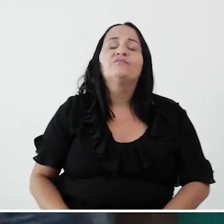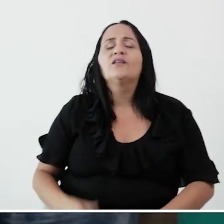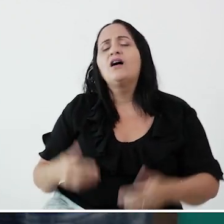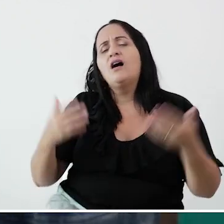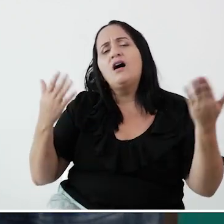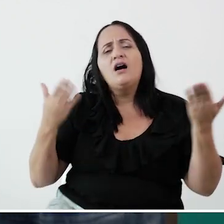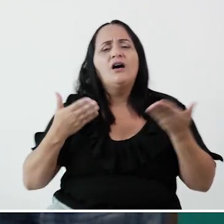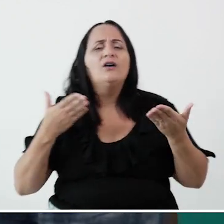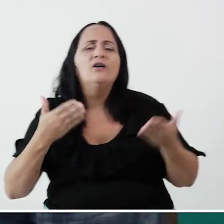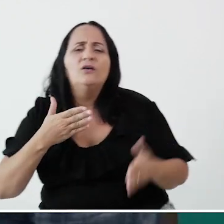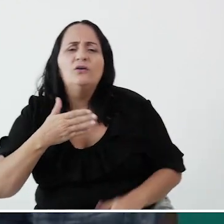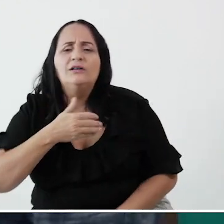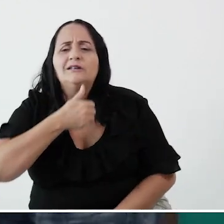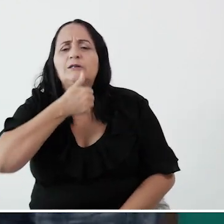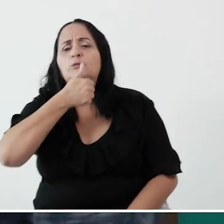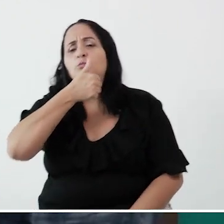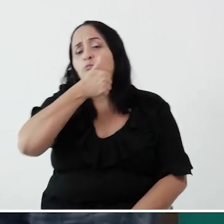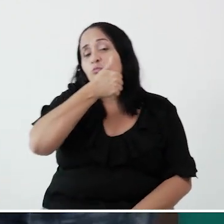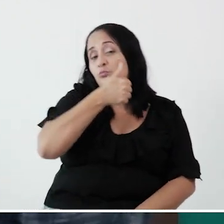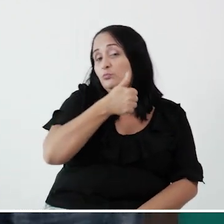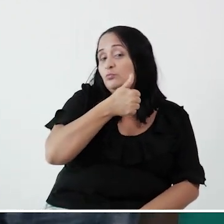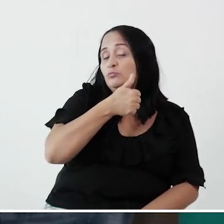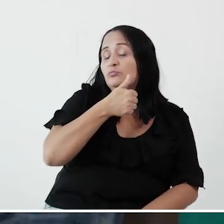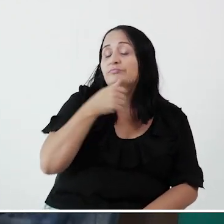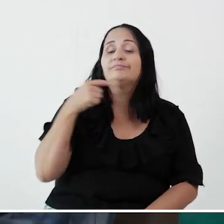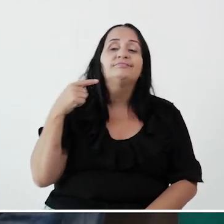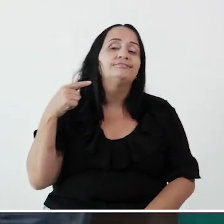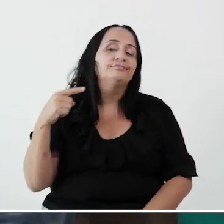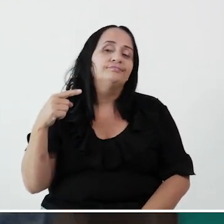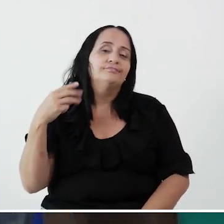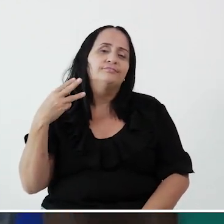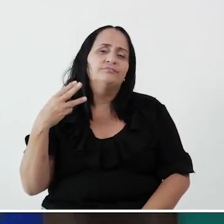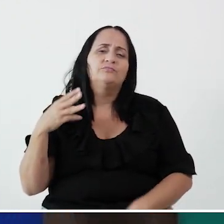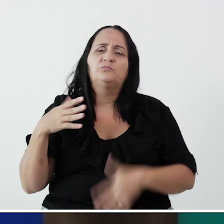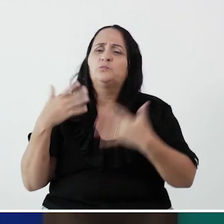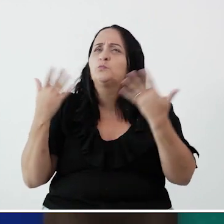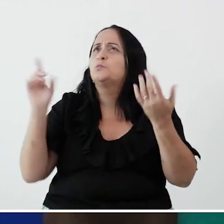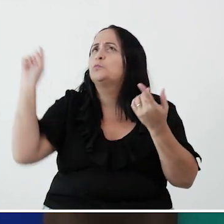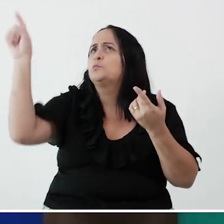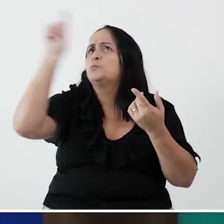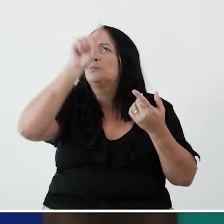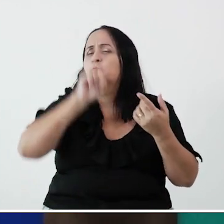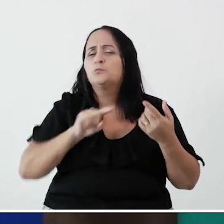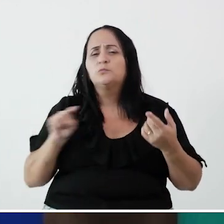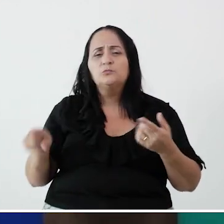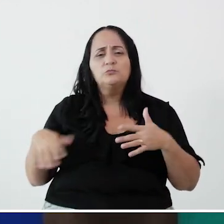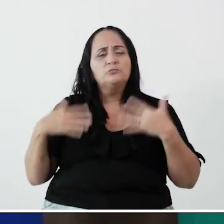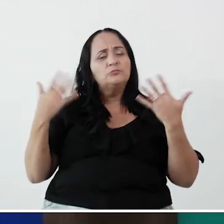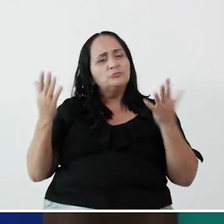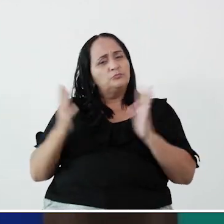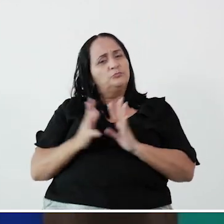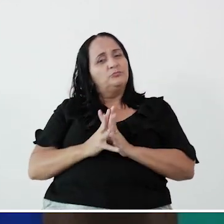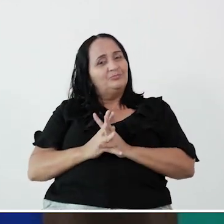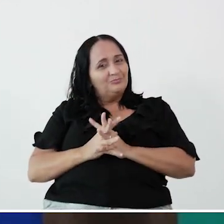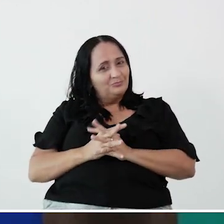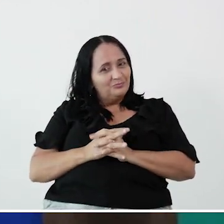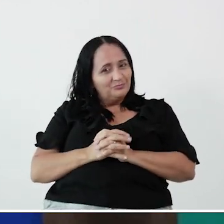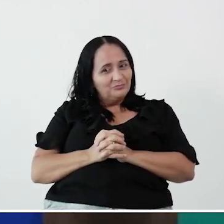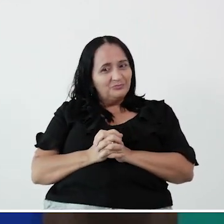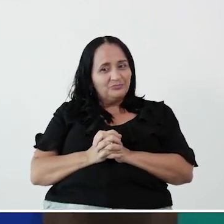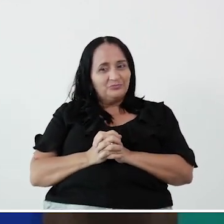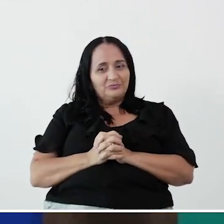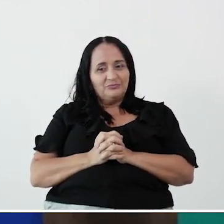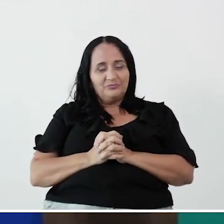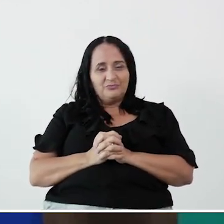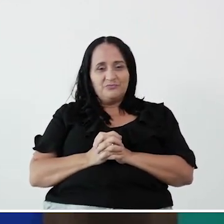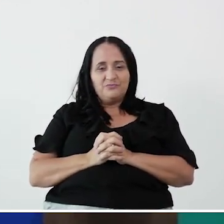y, -3. Primeira pergunta, em que quadrante estaria esse ponto? Quando